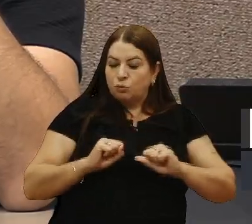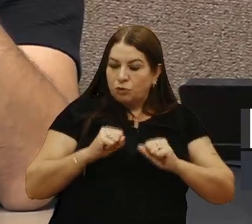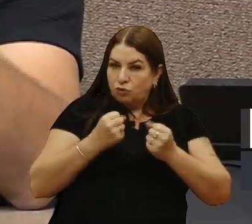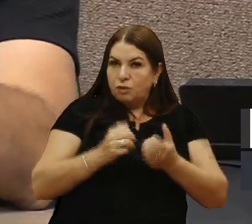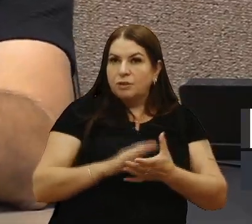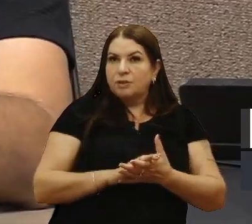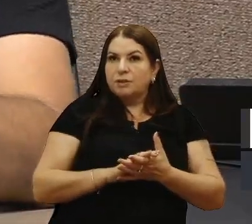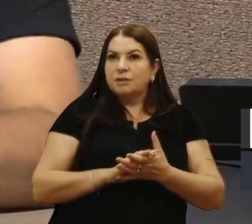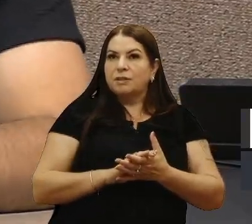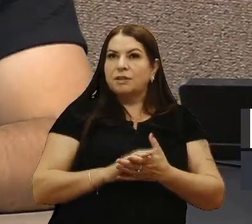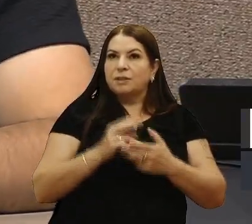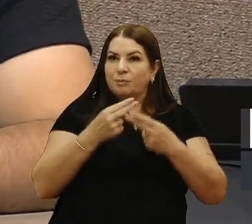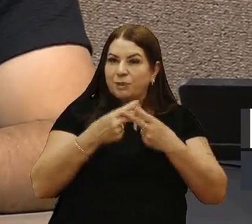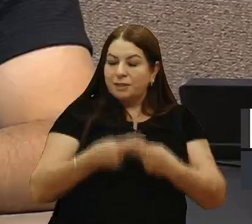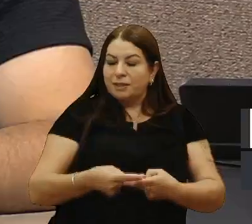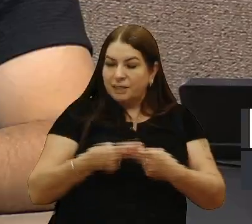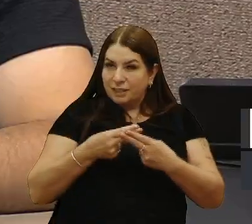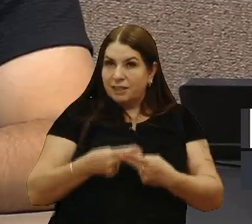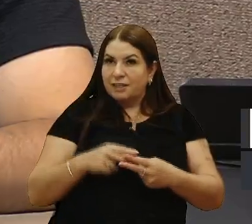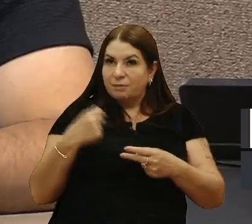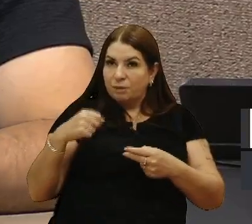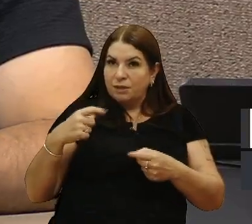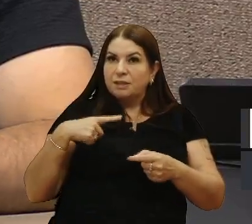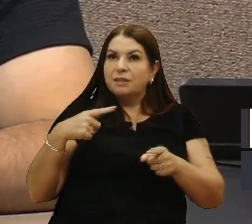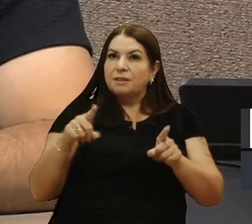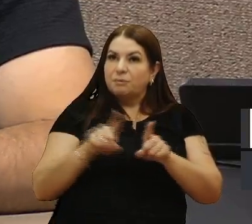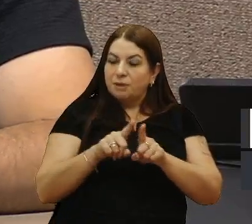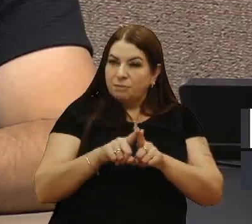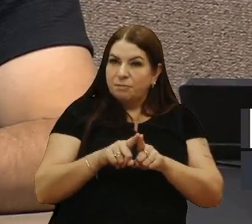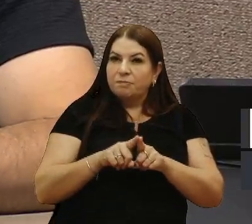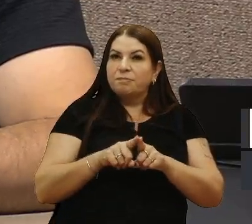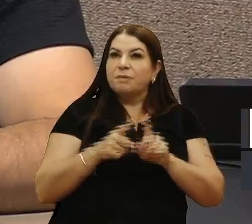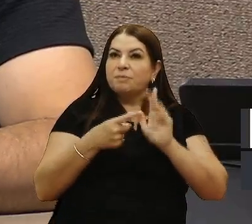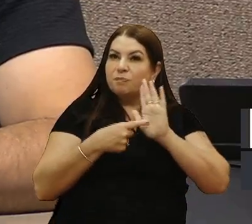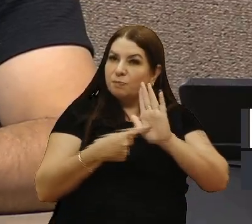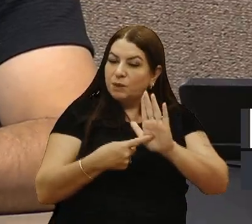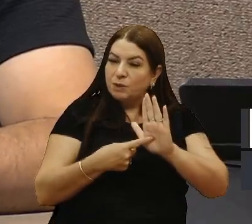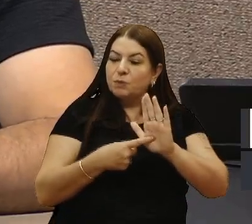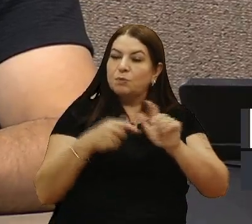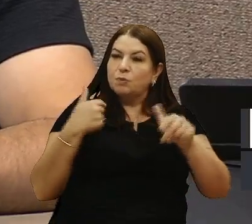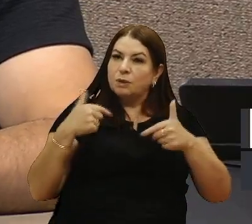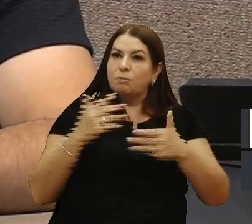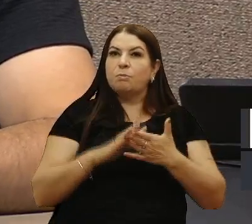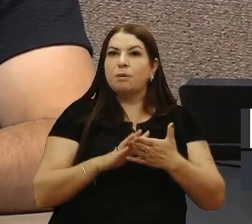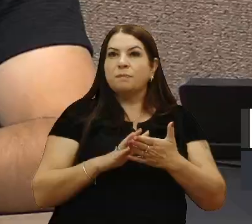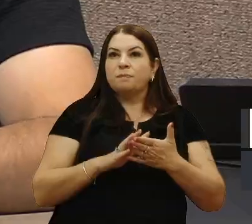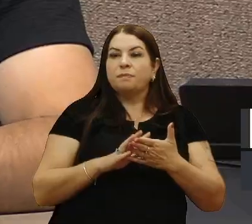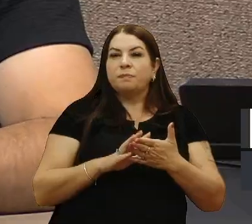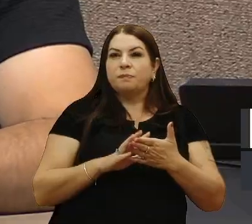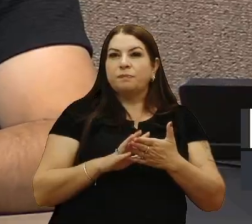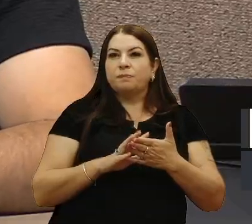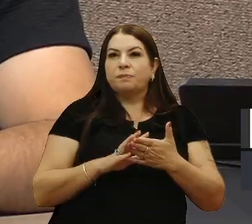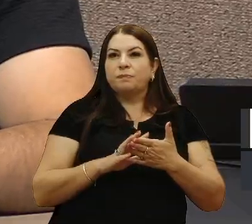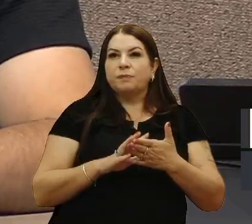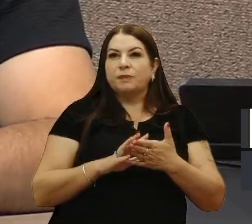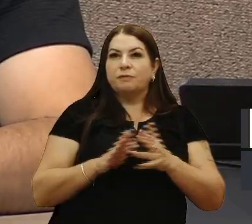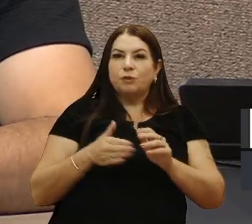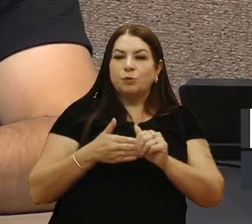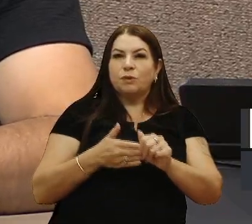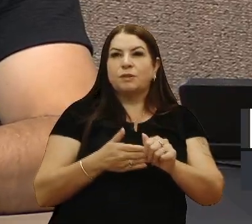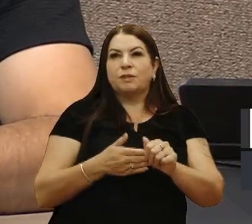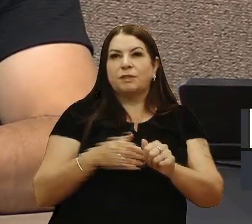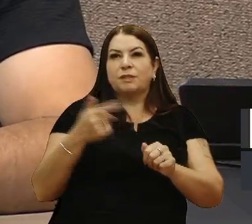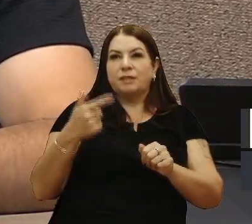dedicação, com muita paciência, que precisa também, e que mostrou o trabalho, tanto que foi reconduzido, né, mais